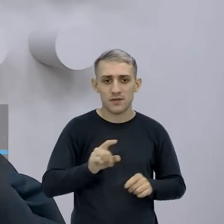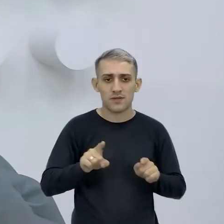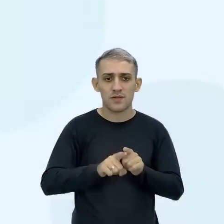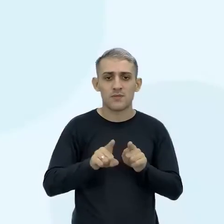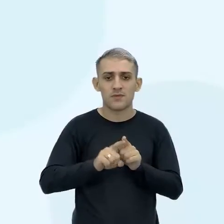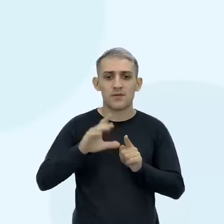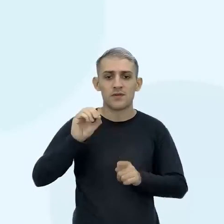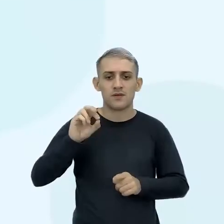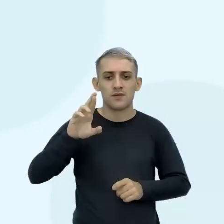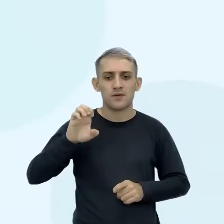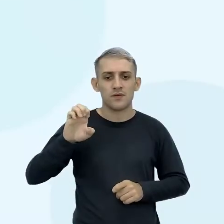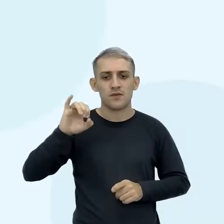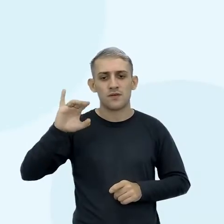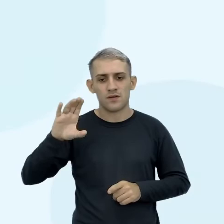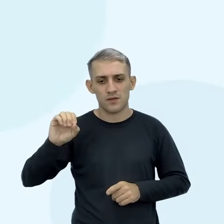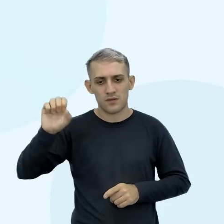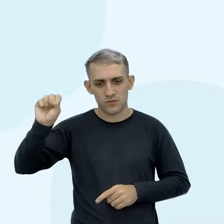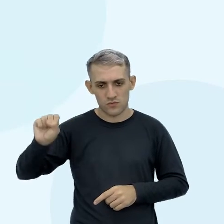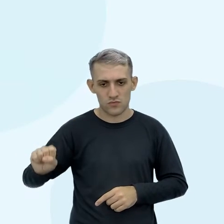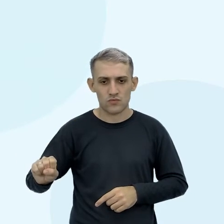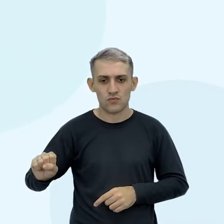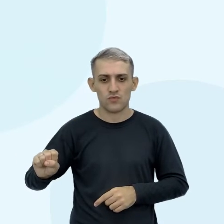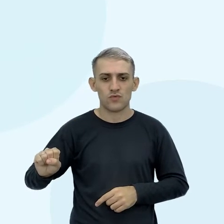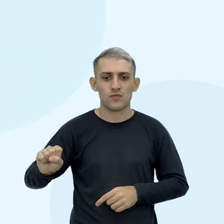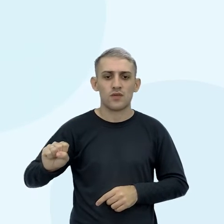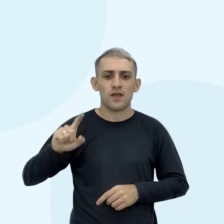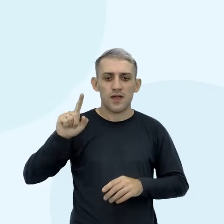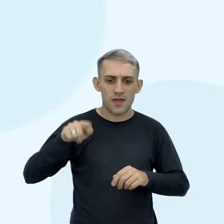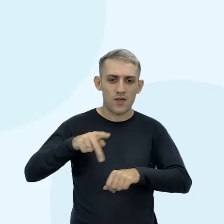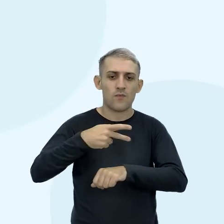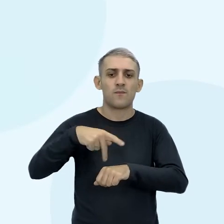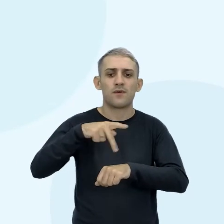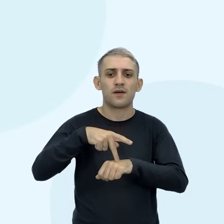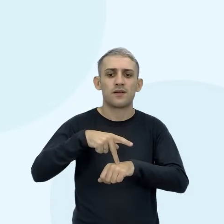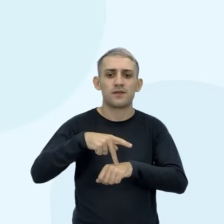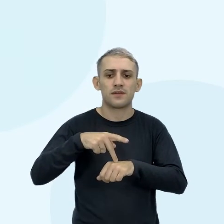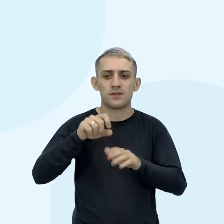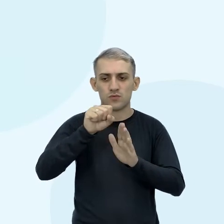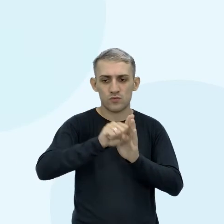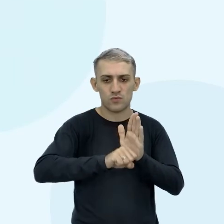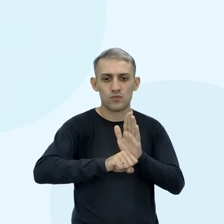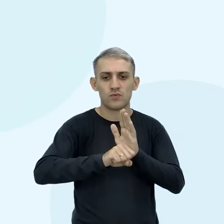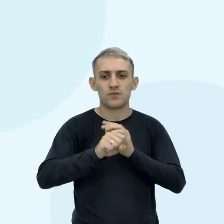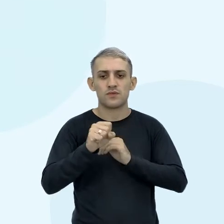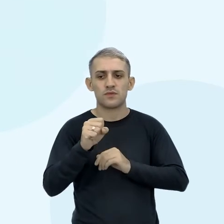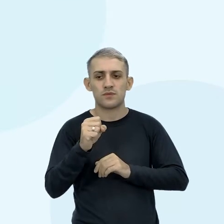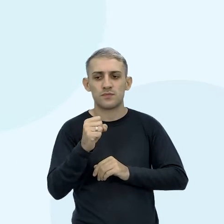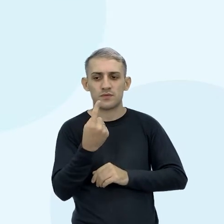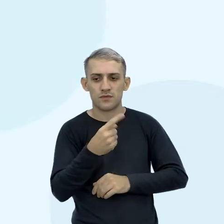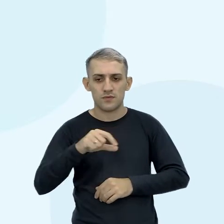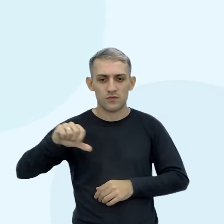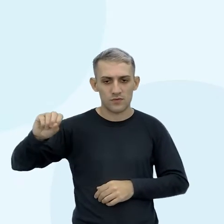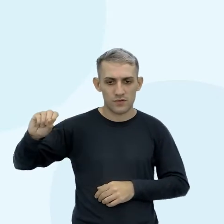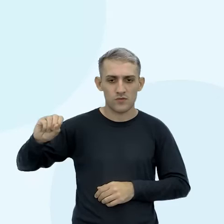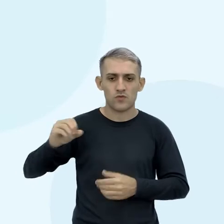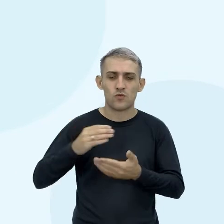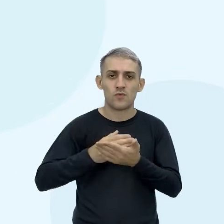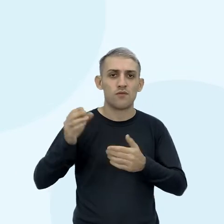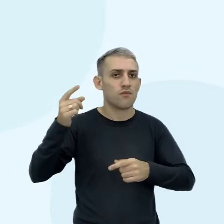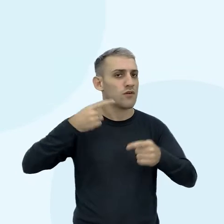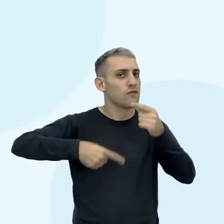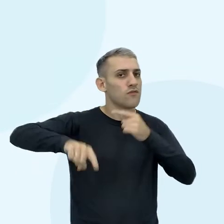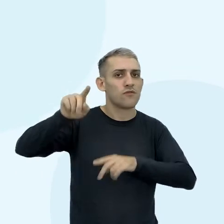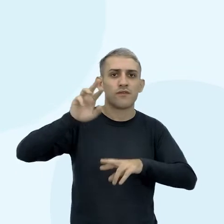Coreia do Sul, né? A Coreia do Sul foi um dos países que na década de 90 deu um salto enorme, assim, em questão de